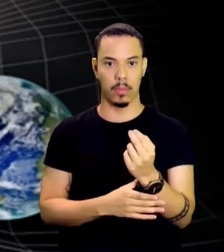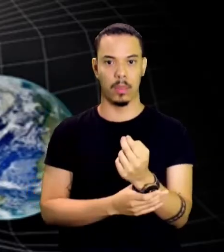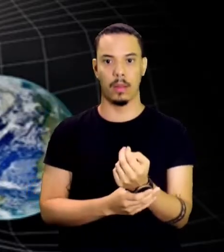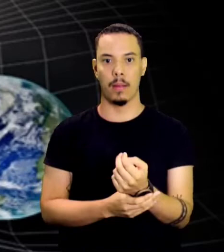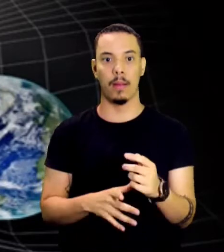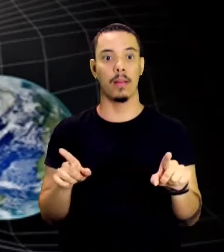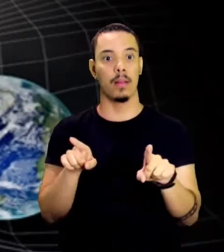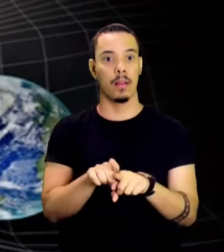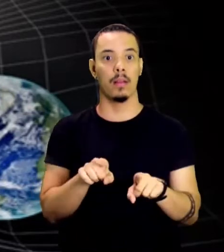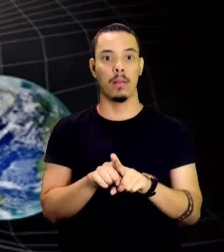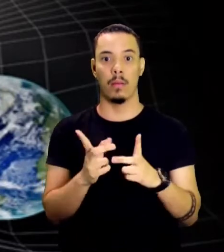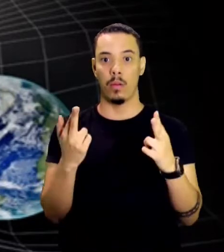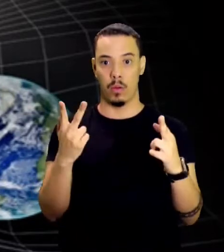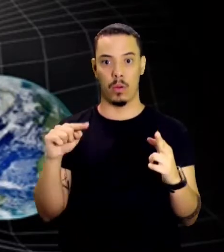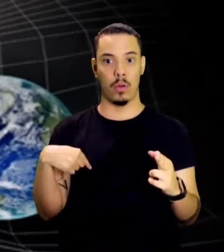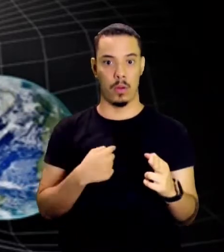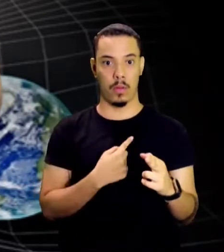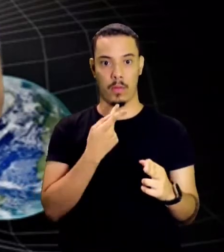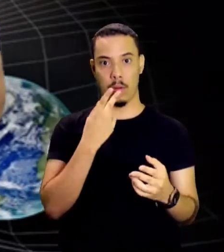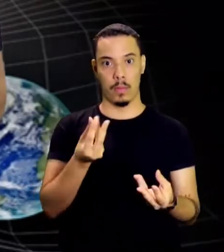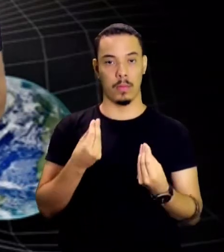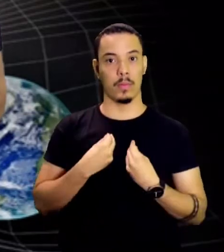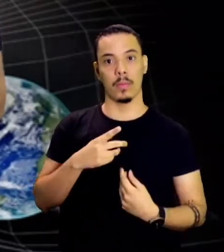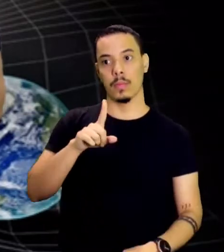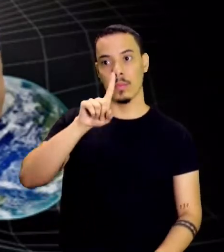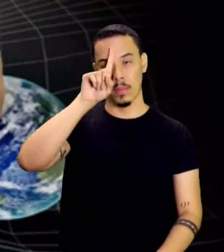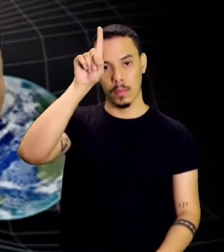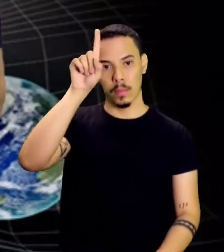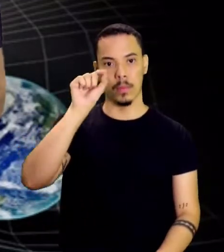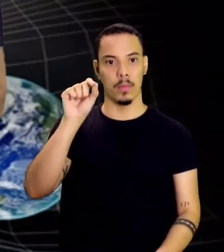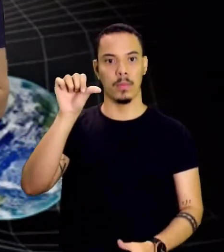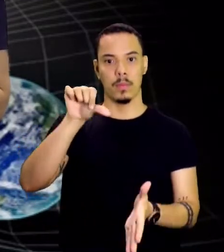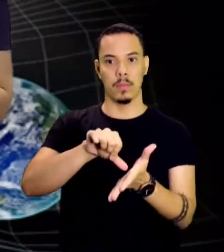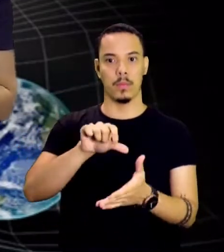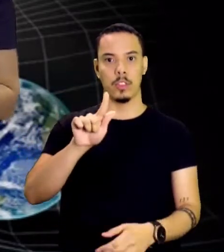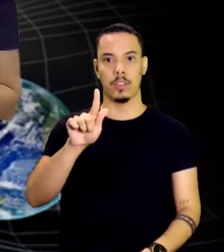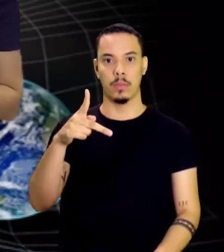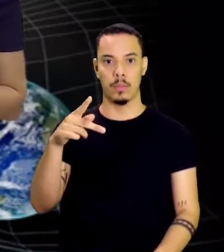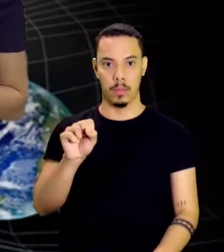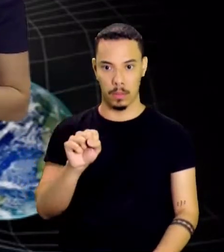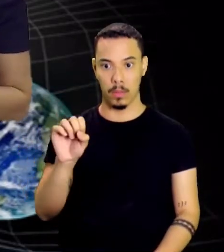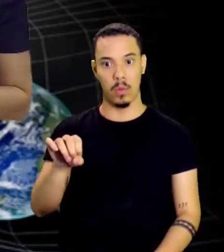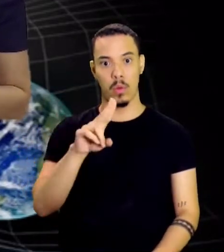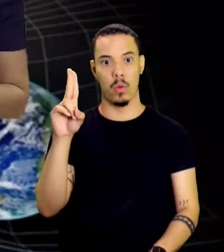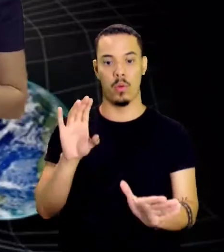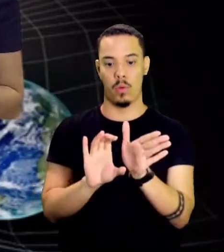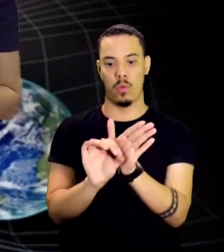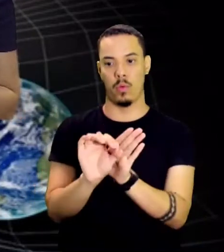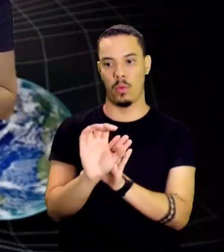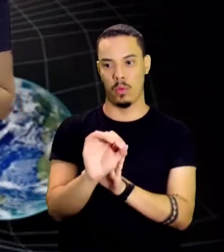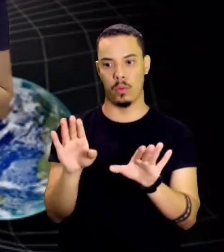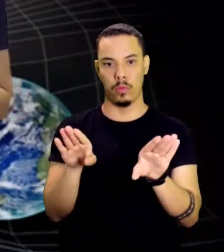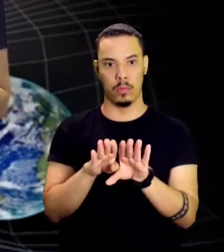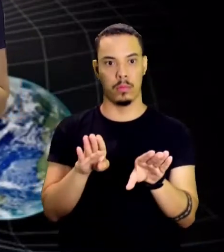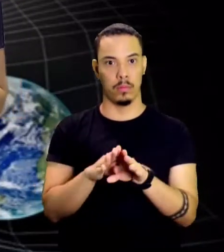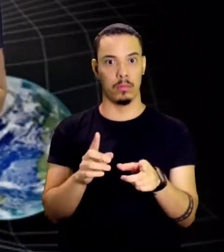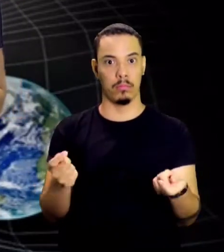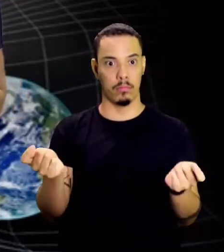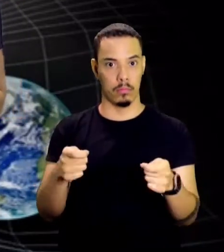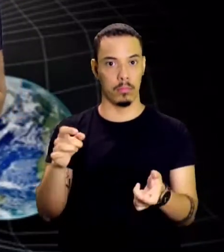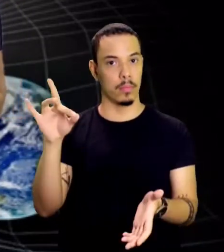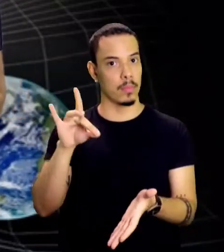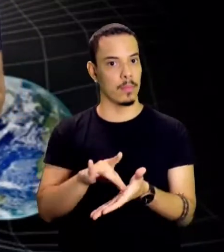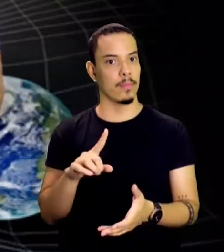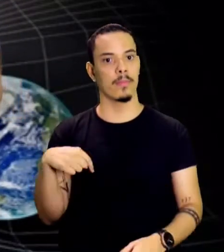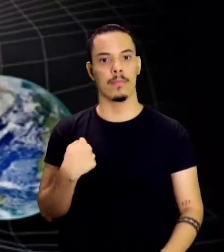mesmo jeito que nós falamos aqui você deu a ideia da do GP o Google né o Google Maps é isso que na verdade